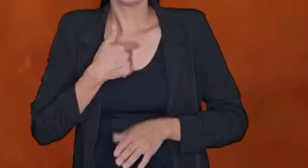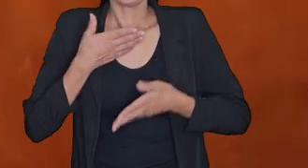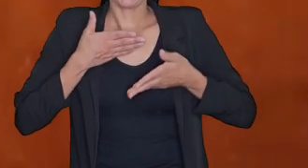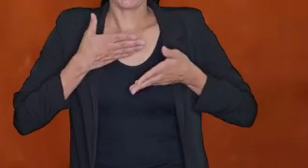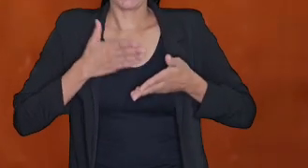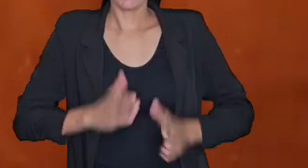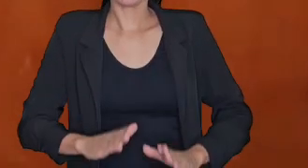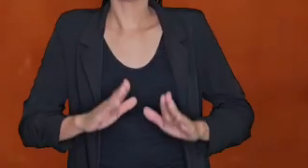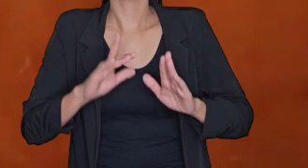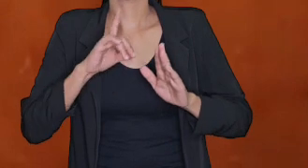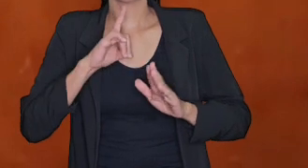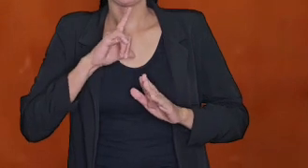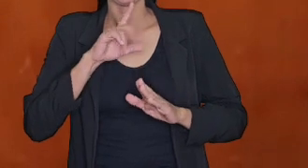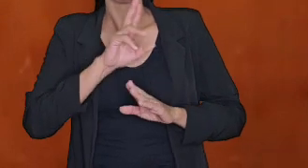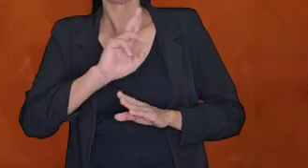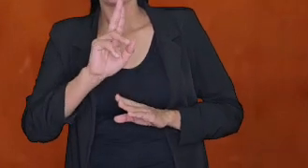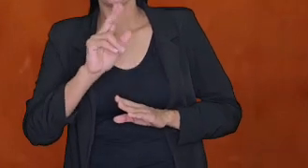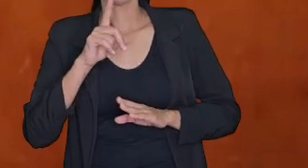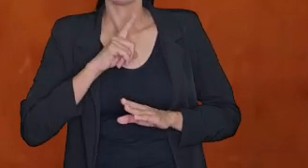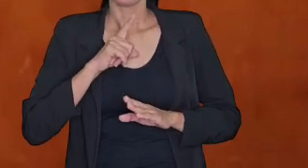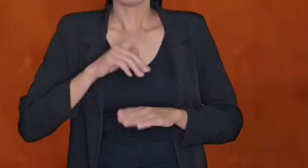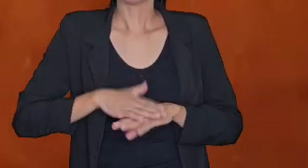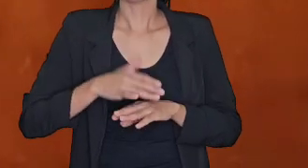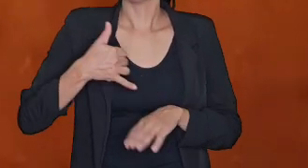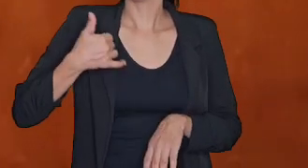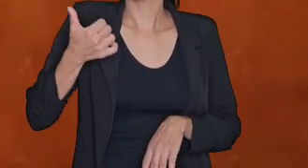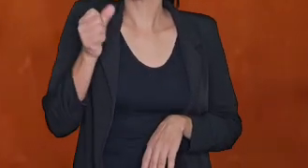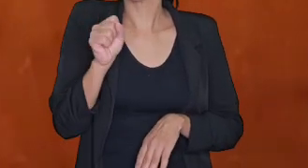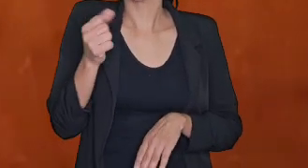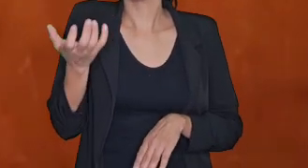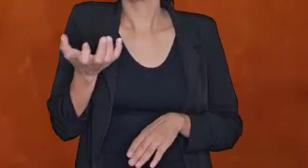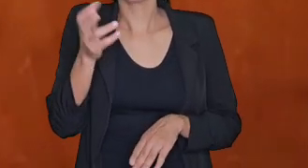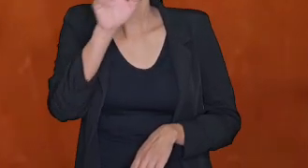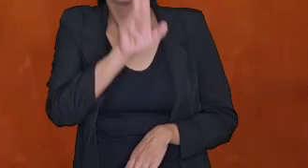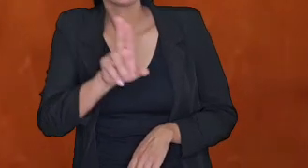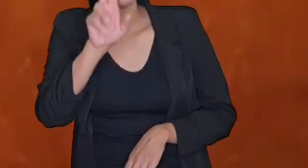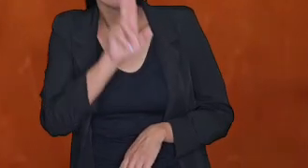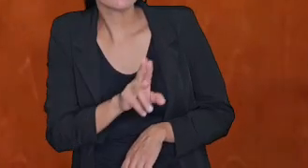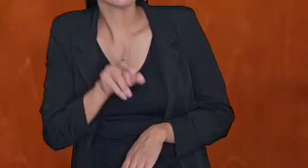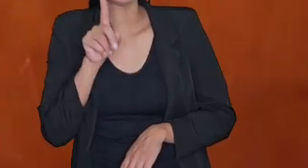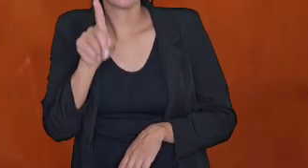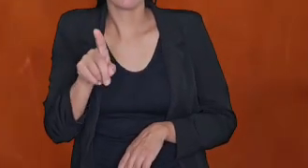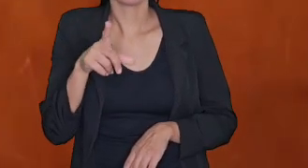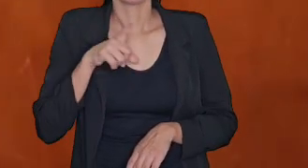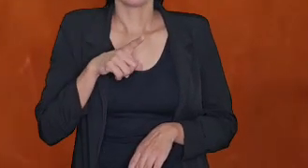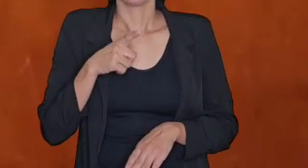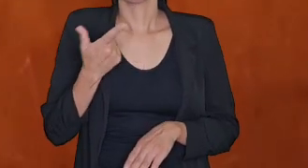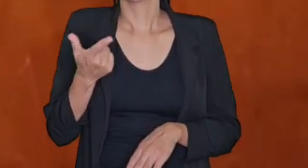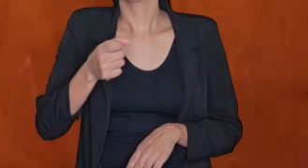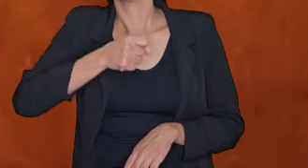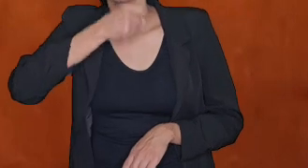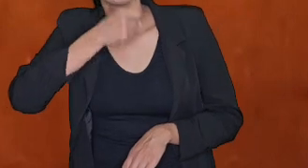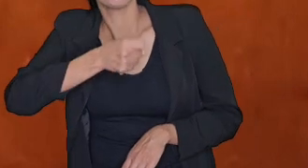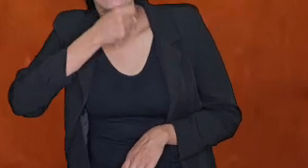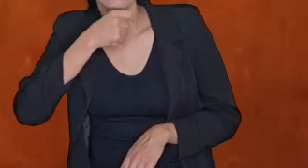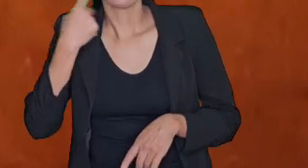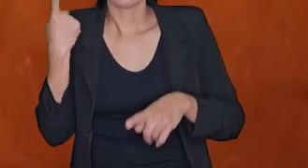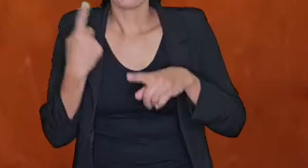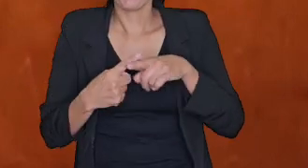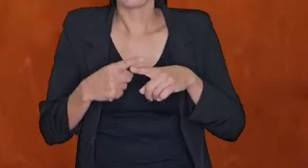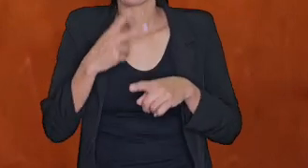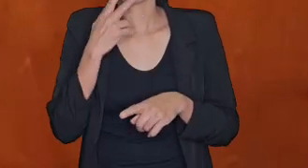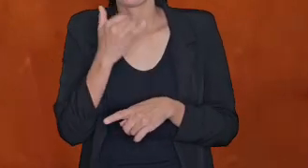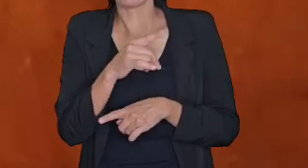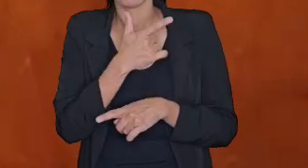agora. Ah, mas eu nasci, tenho esse sobrenome, tenho mais de 18 anos e quero agora usar o sobrenome